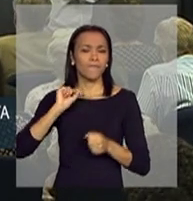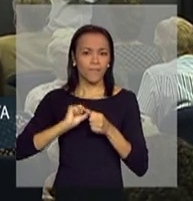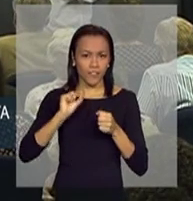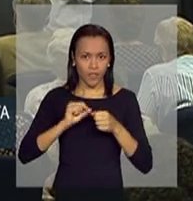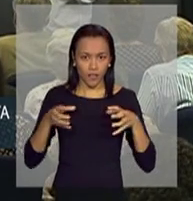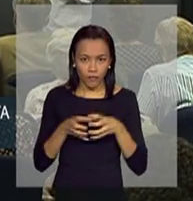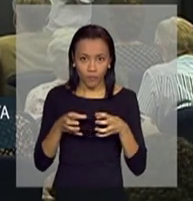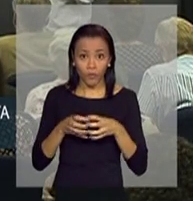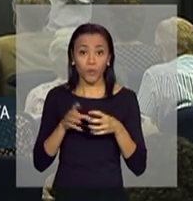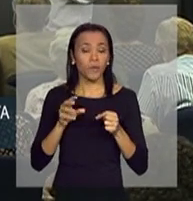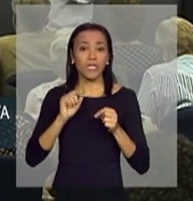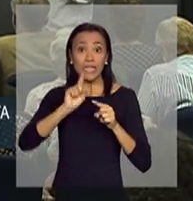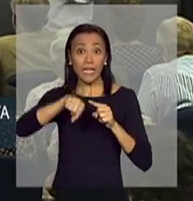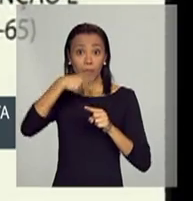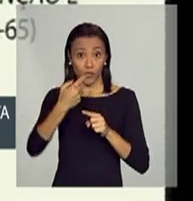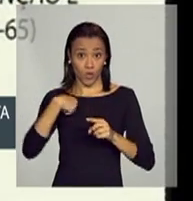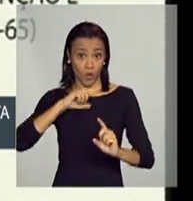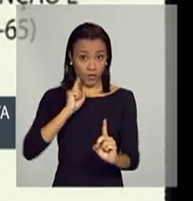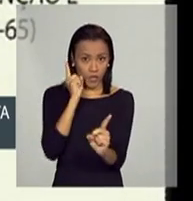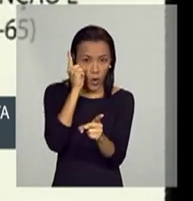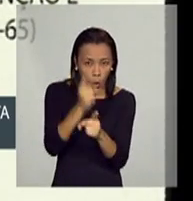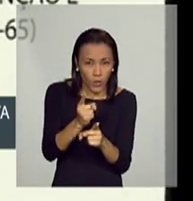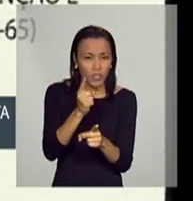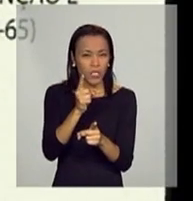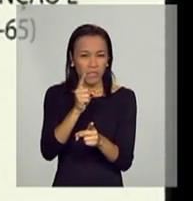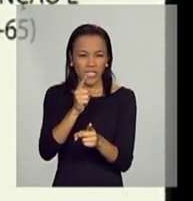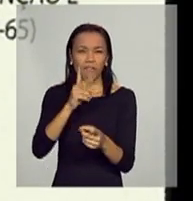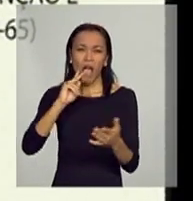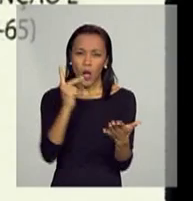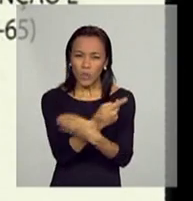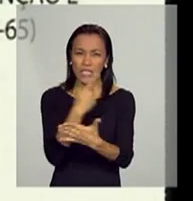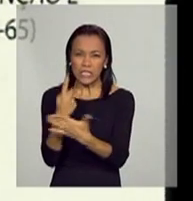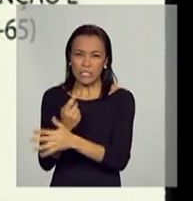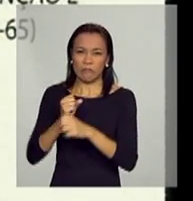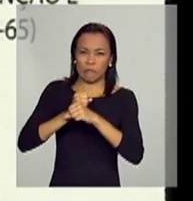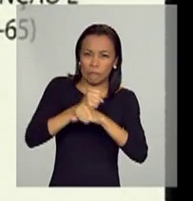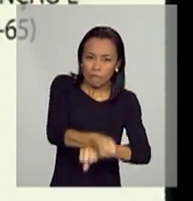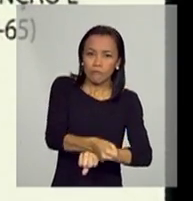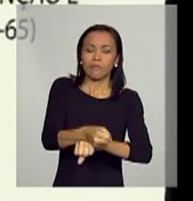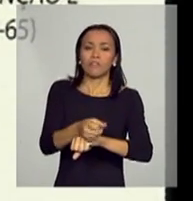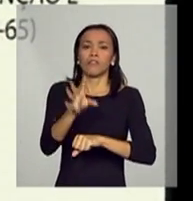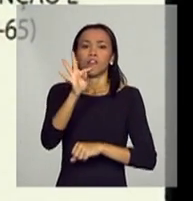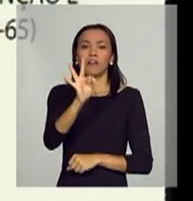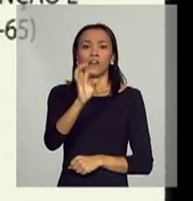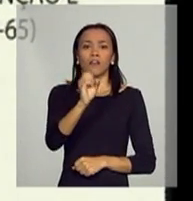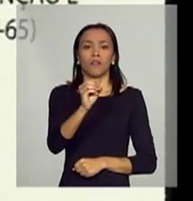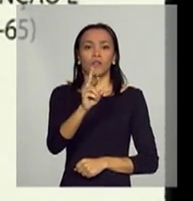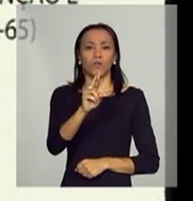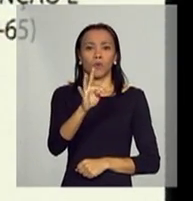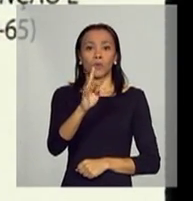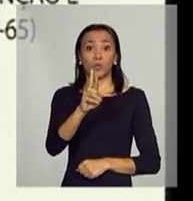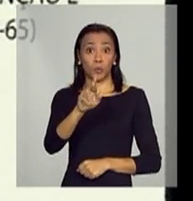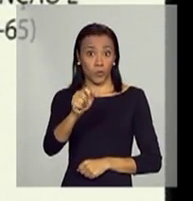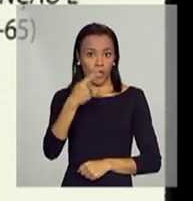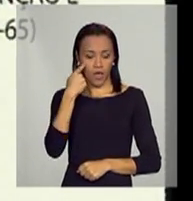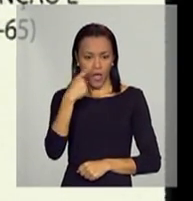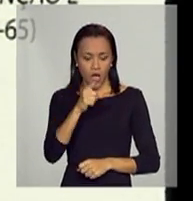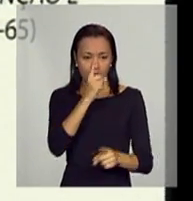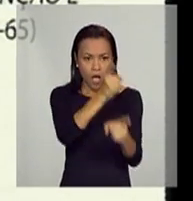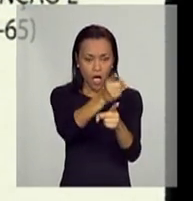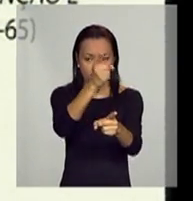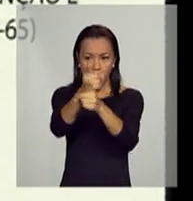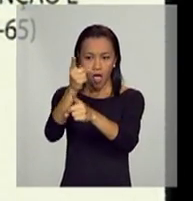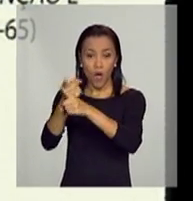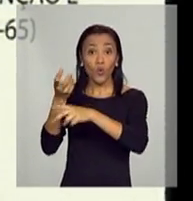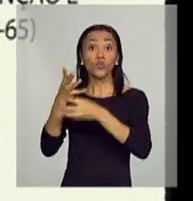a partir dessa identificação da prática de tortura? Nós tentamos identificar os centros de detenção